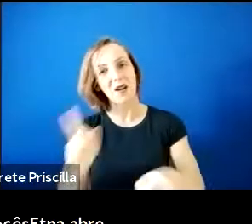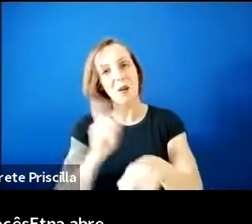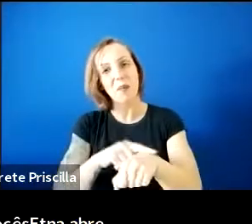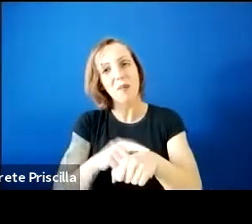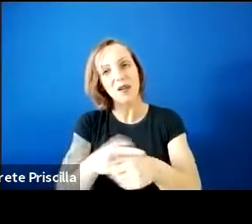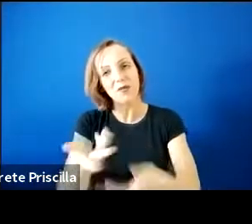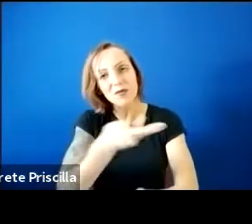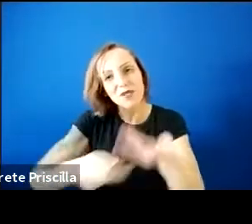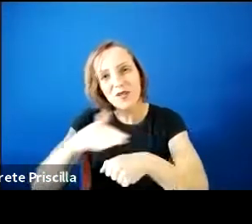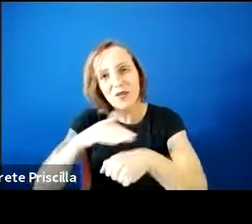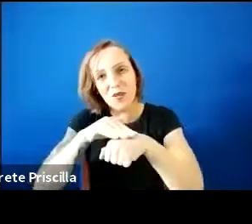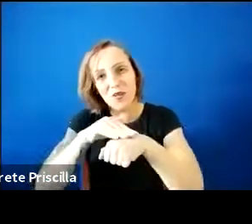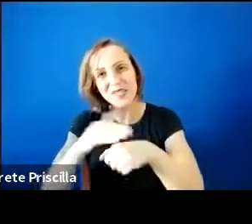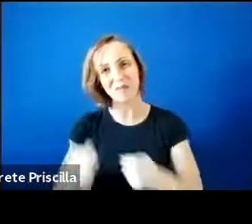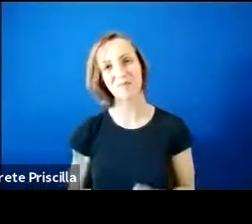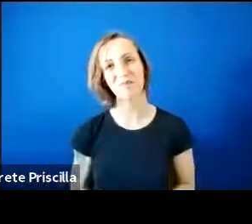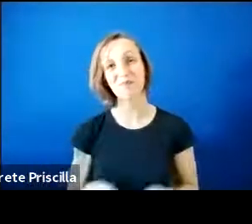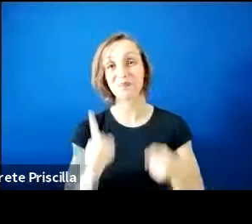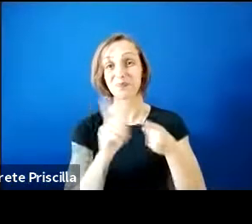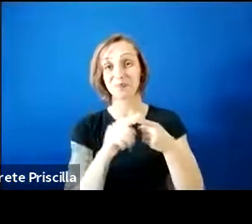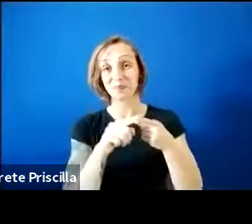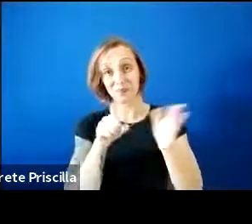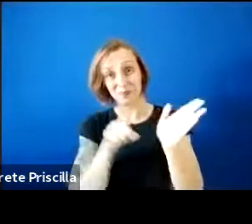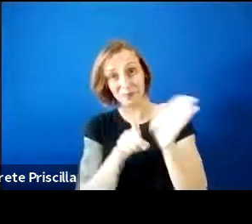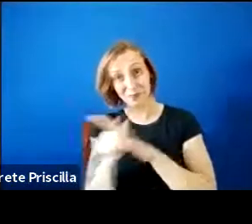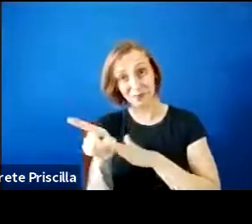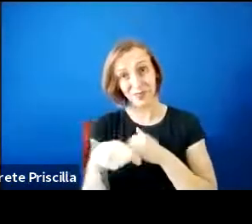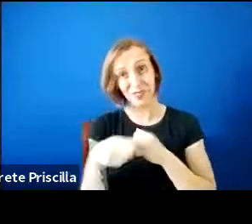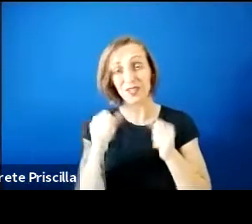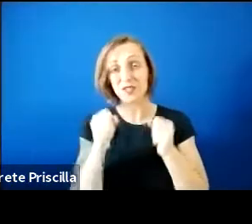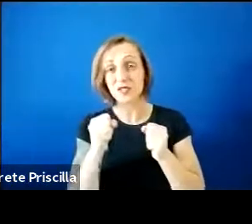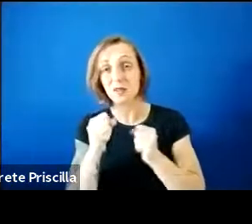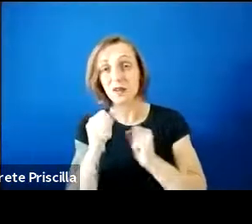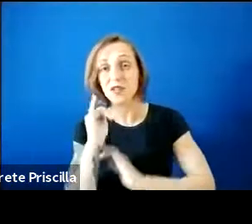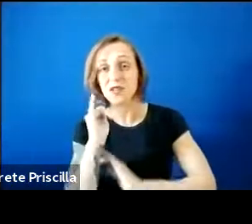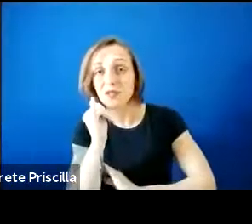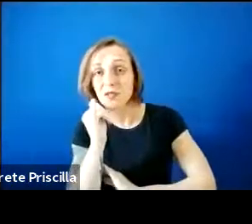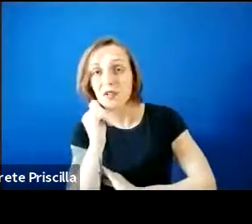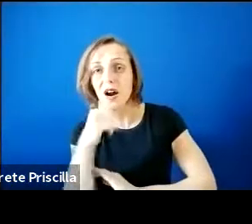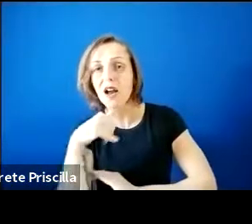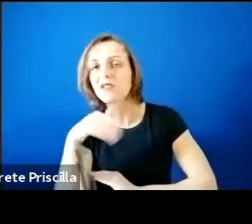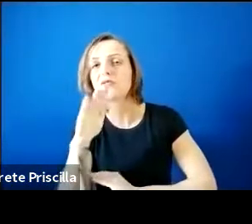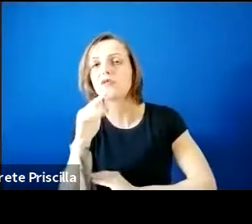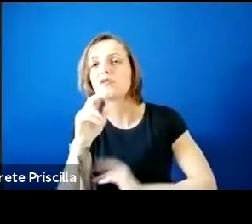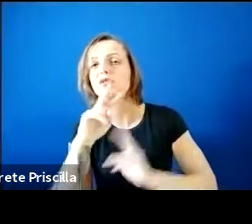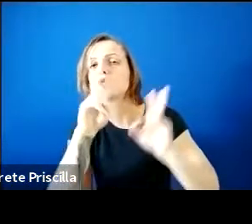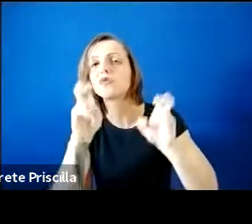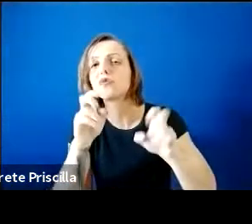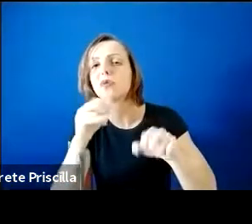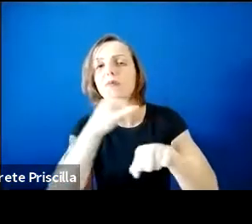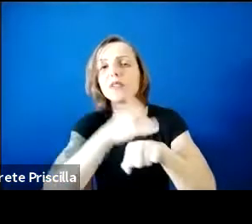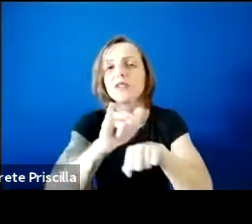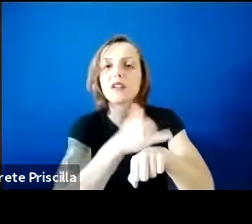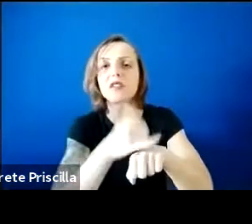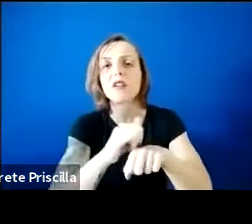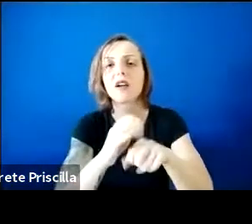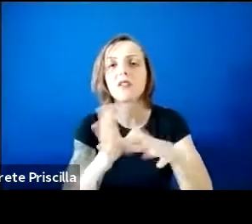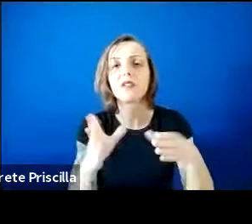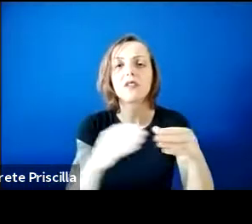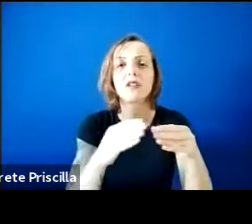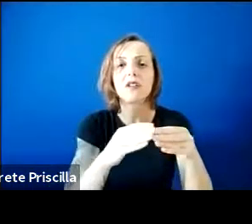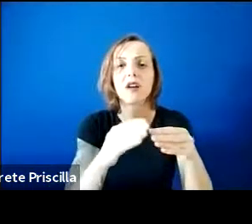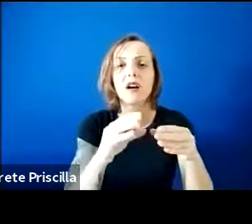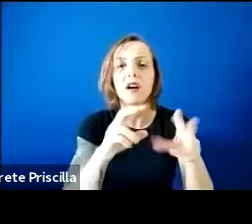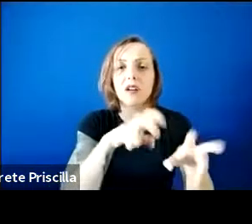as seguintes. A primeira: vocês poderiam nos contar um pouco sobre a articulação da Via Campesina, como funciona a relação